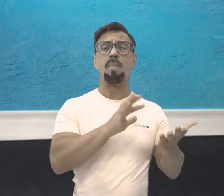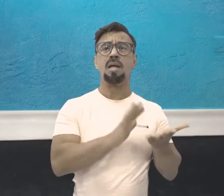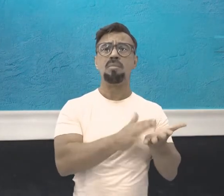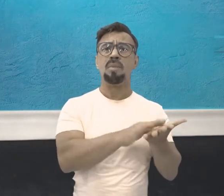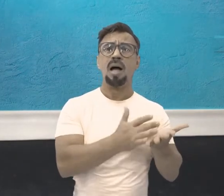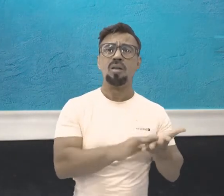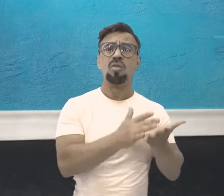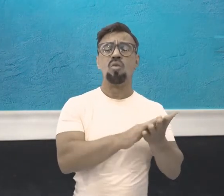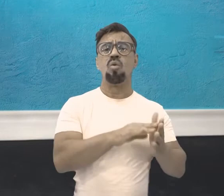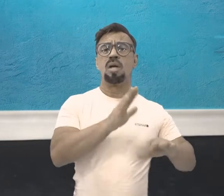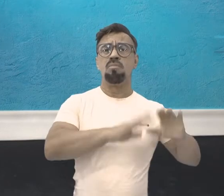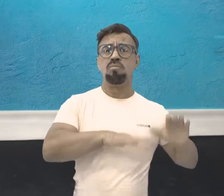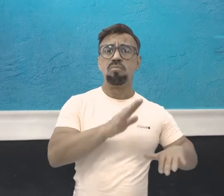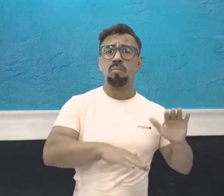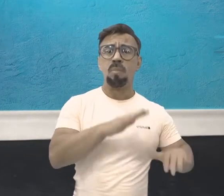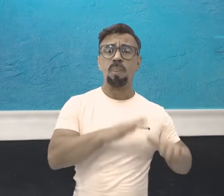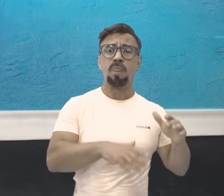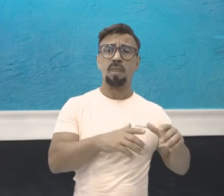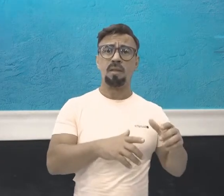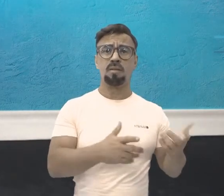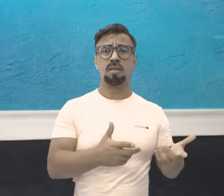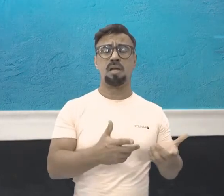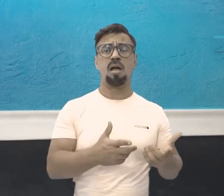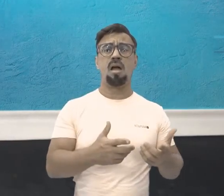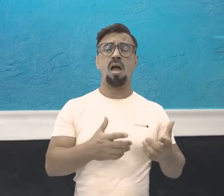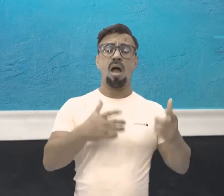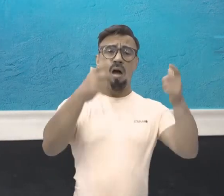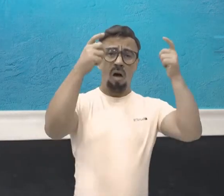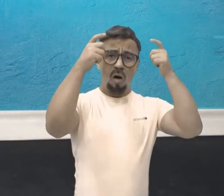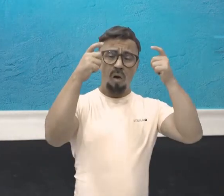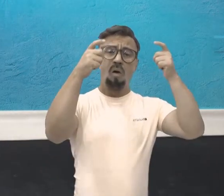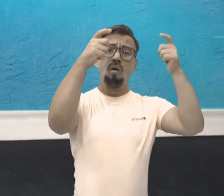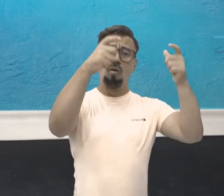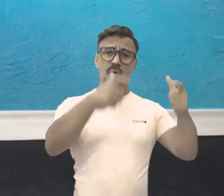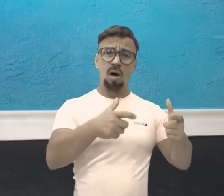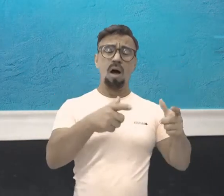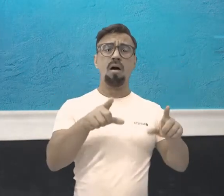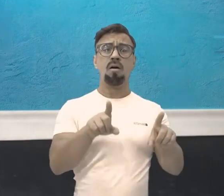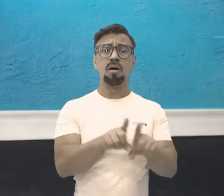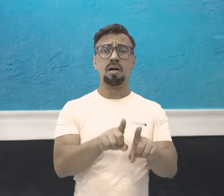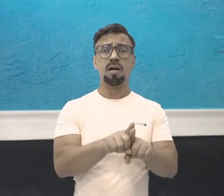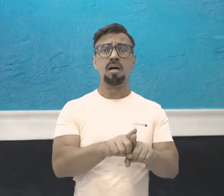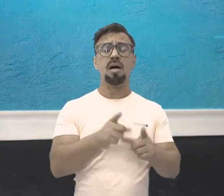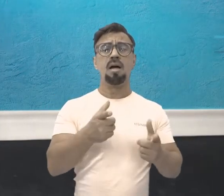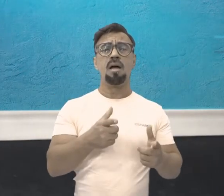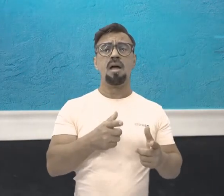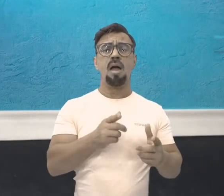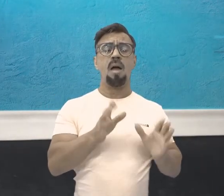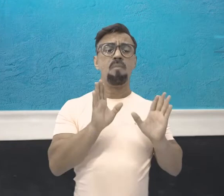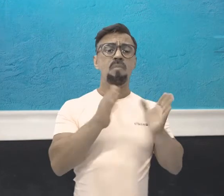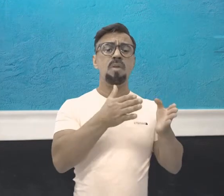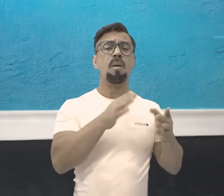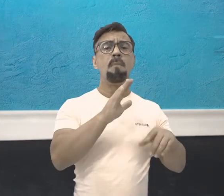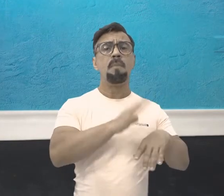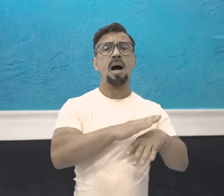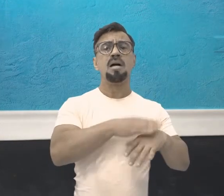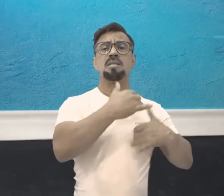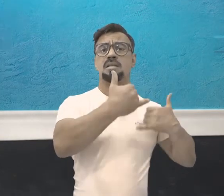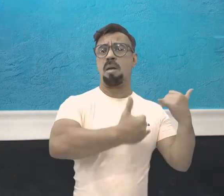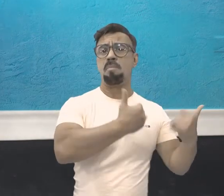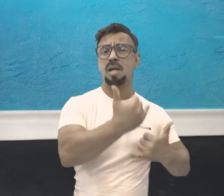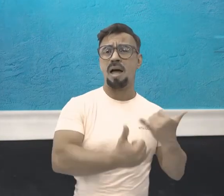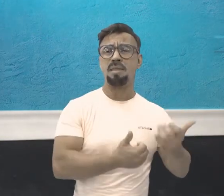pela festa, pela coroação. Já o maracatu rural, ele preza mais pelas brincadeiras,